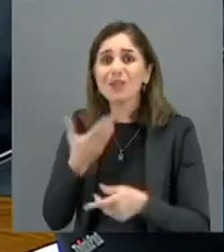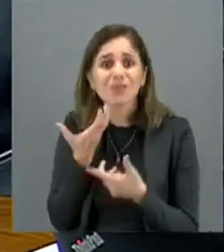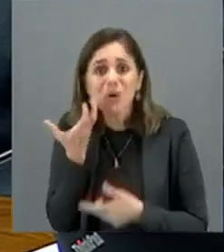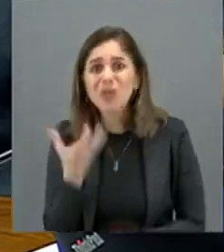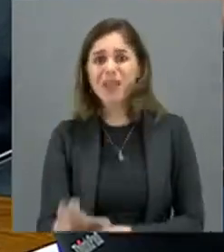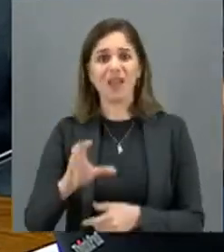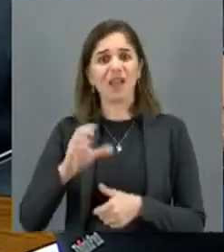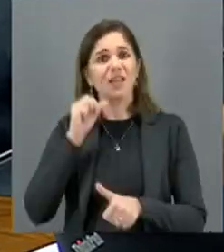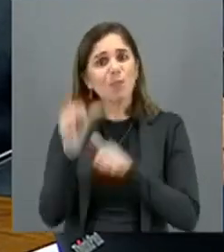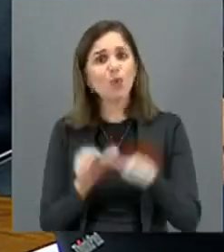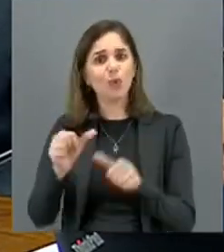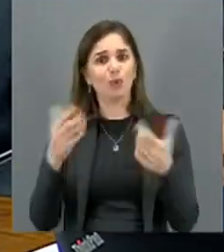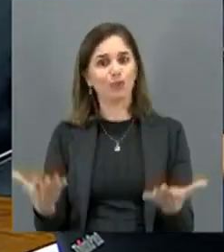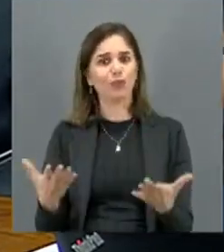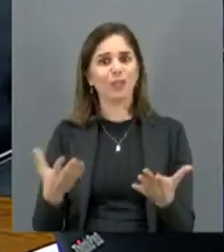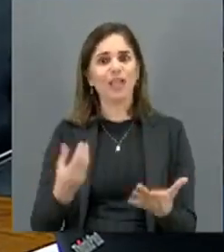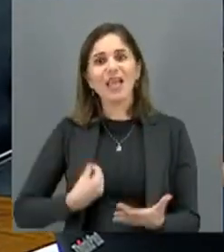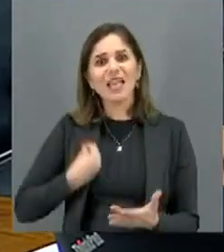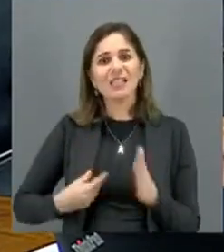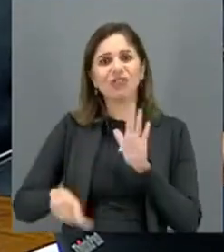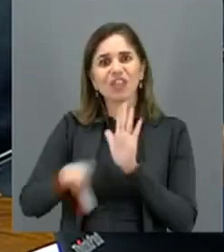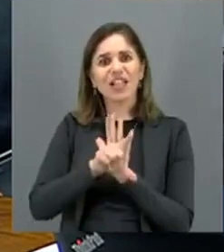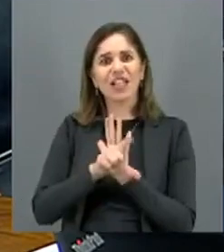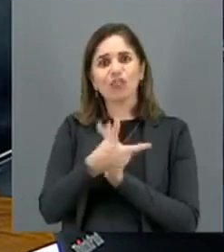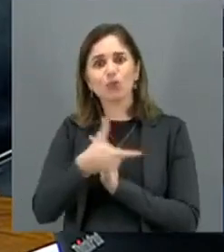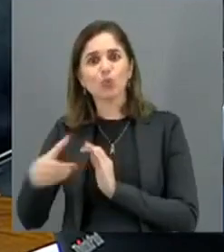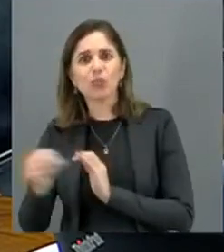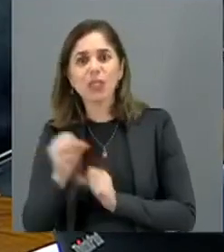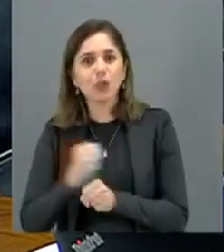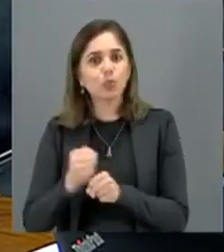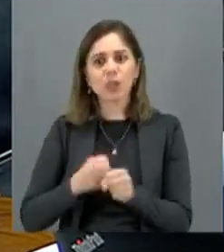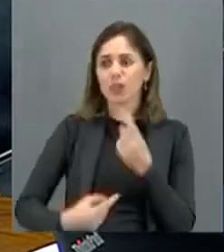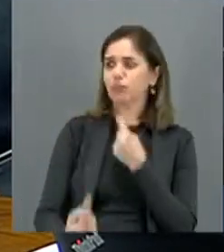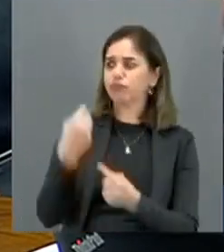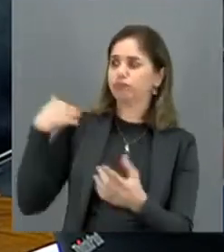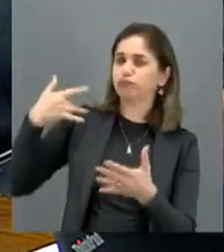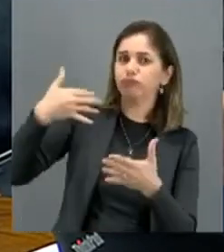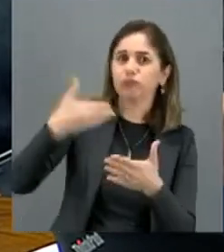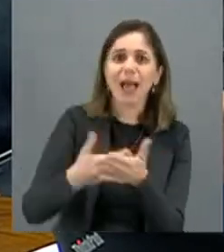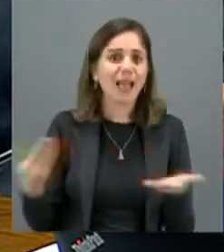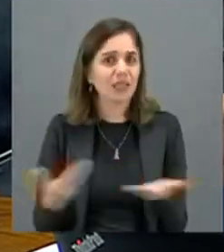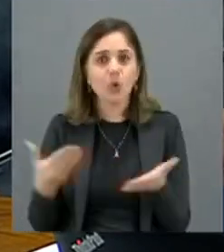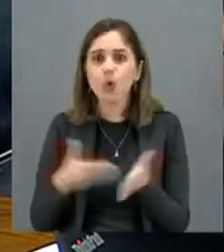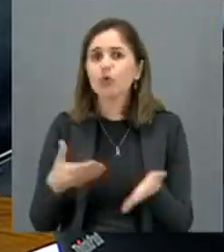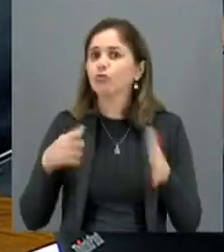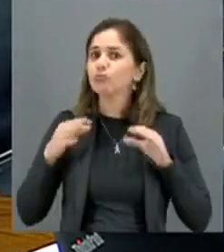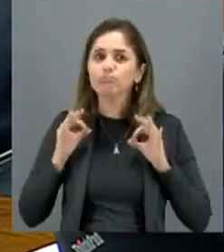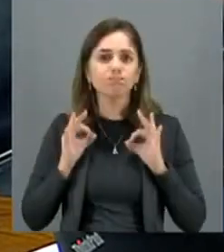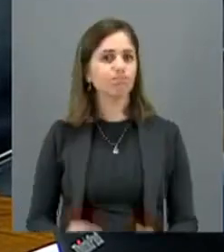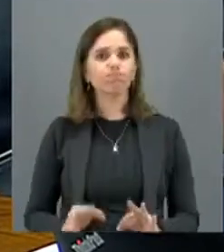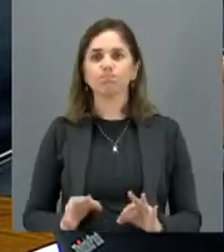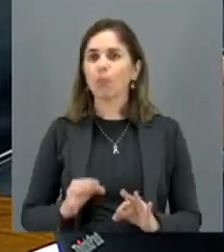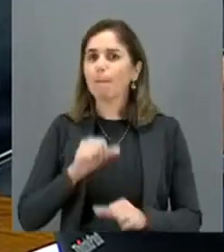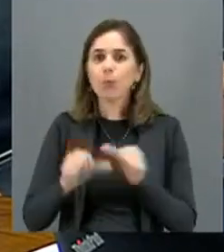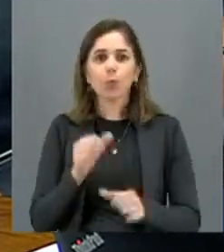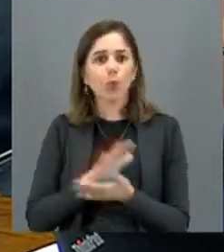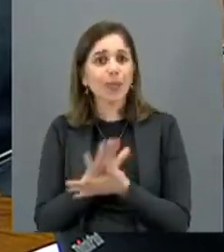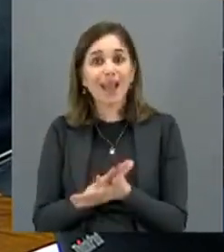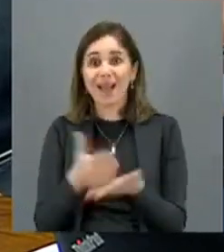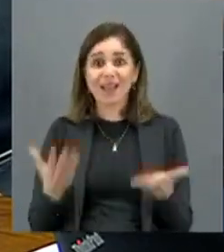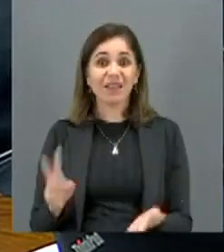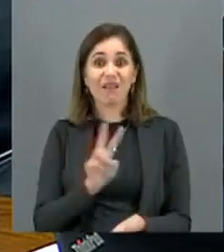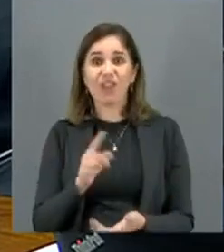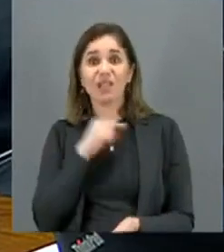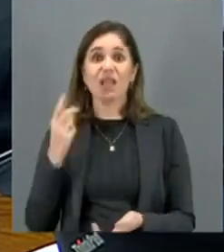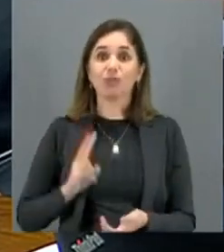alterada. Existem leis, por exemplo, de 200 anos atrás que estão intactas, incólumes, existindo, vigindo. Não é